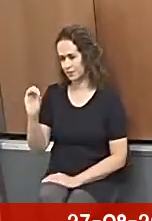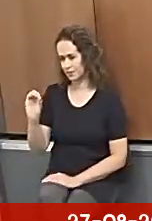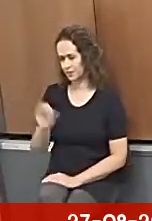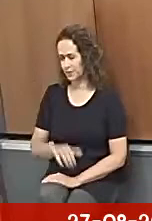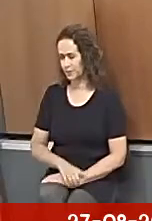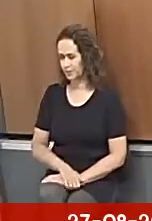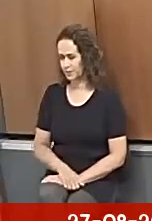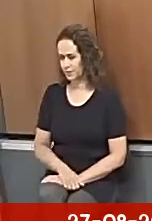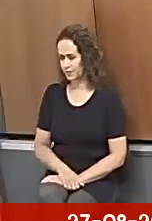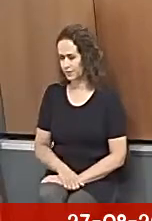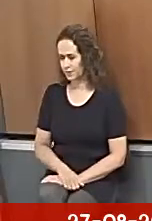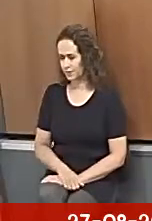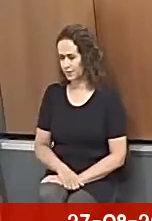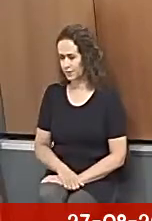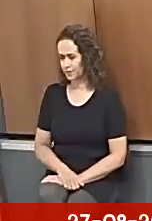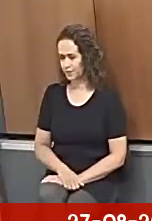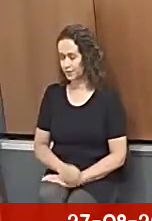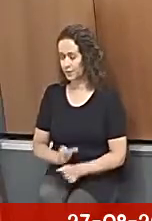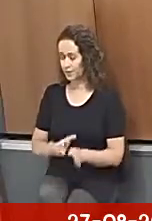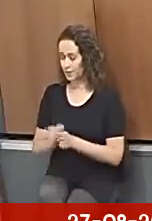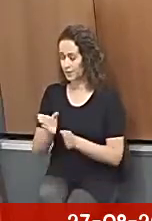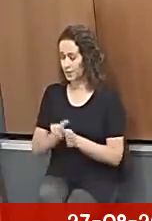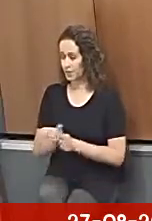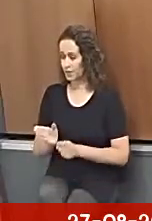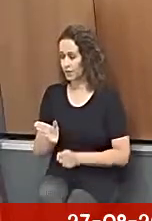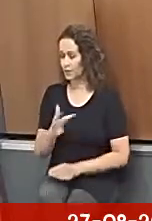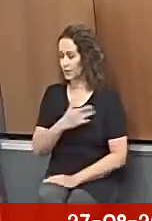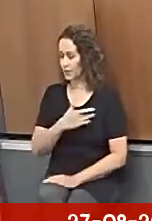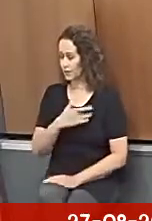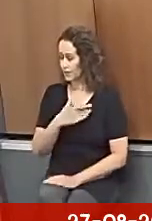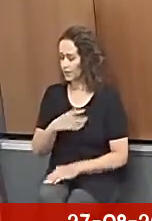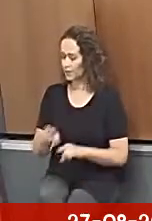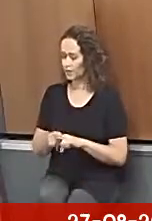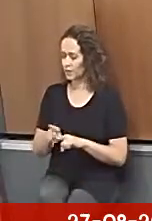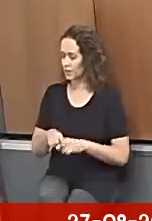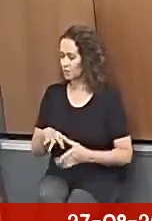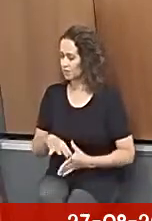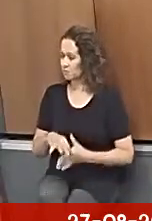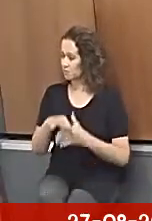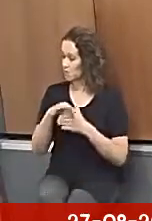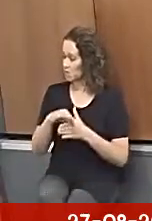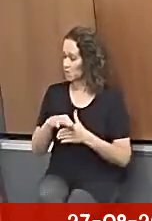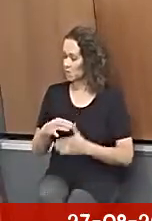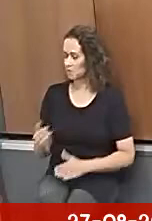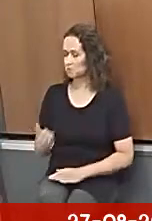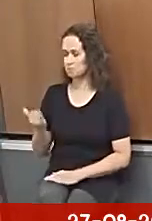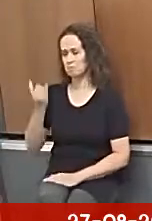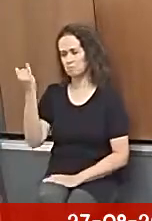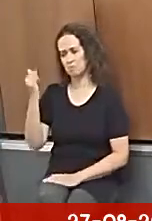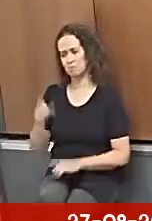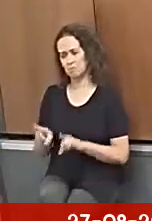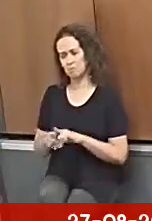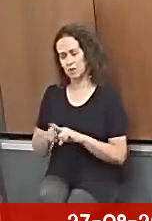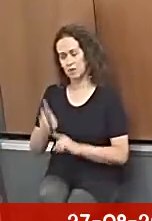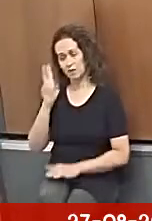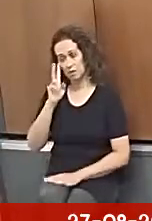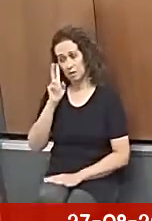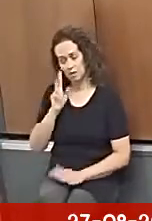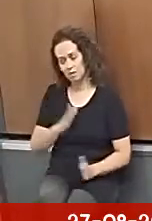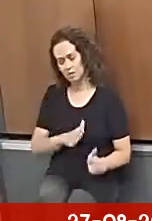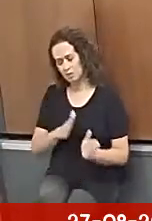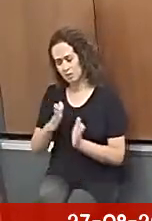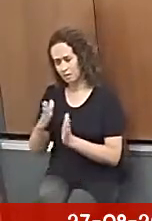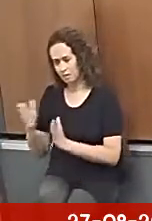além de conselheiro do cruzeiro que este ano também é um dos chefes mais conceituados next anos tem uma história na gastronomia